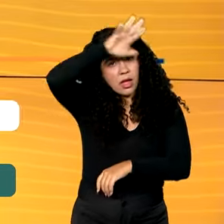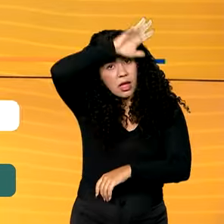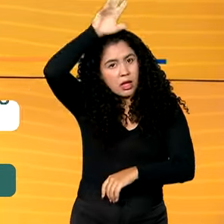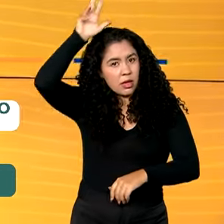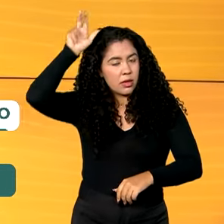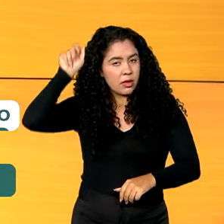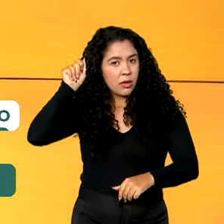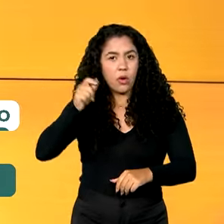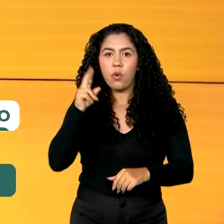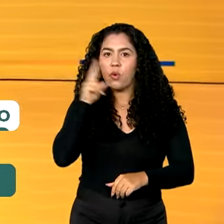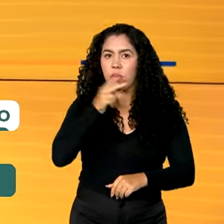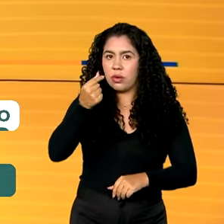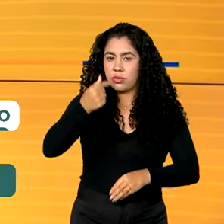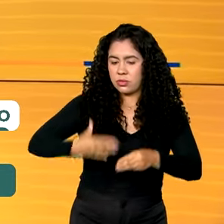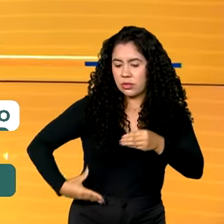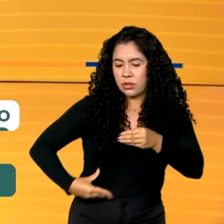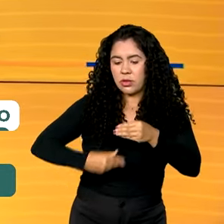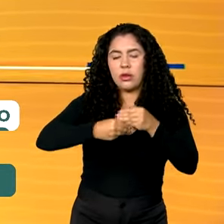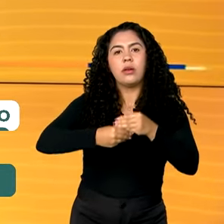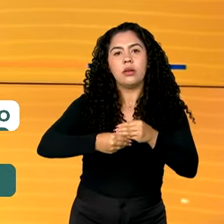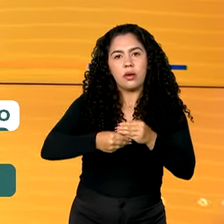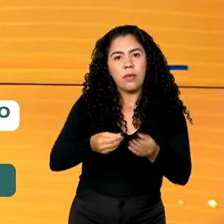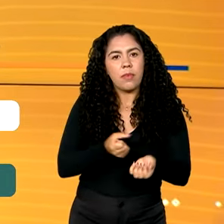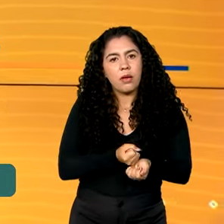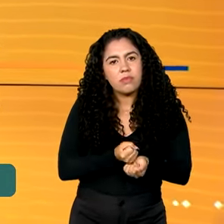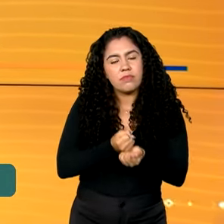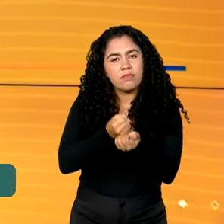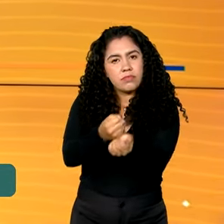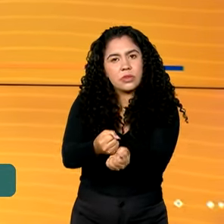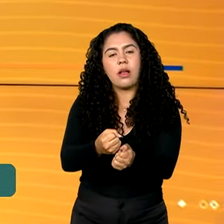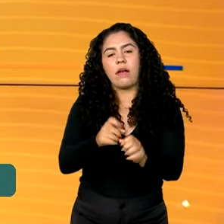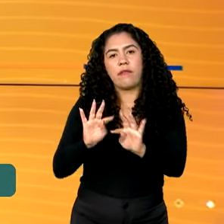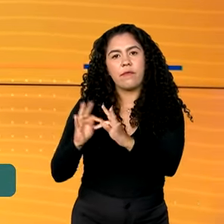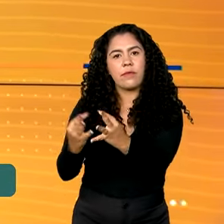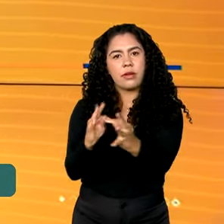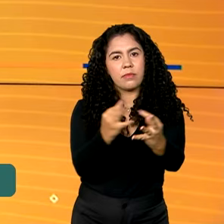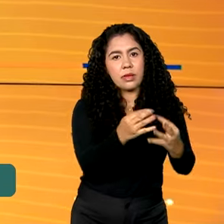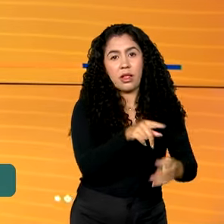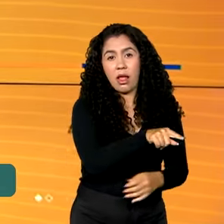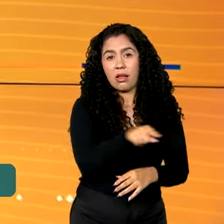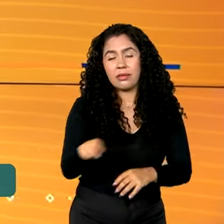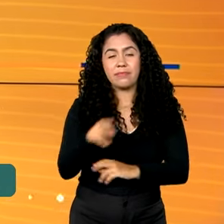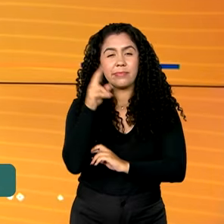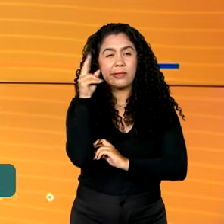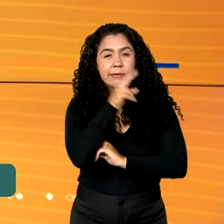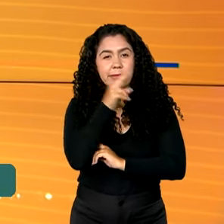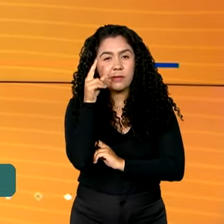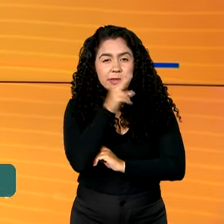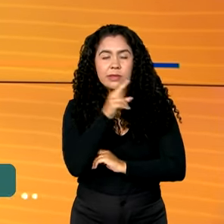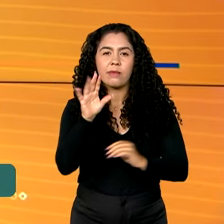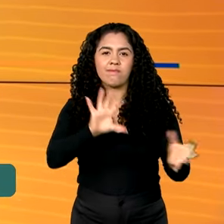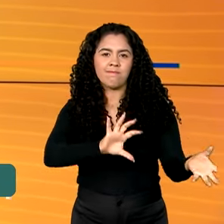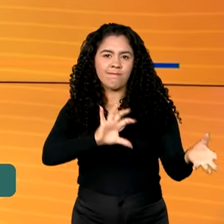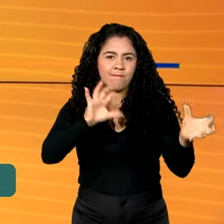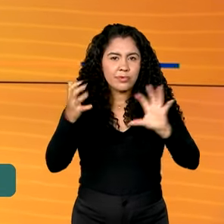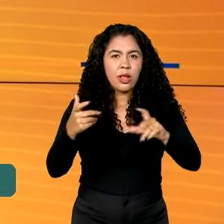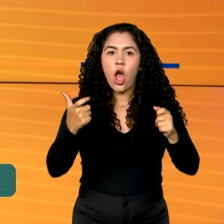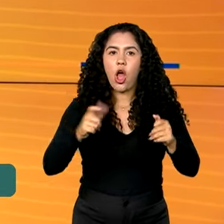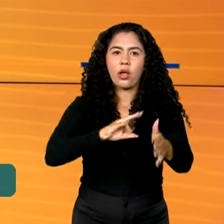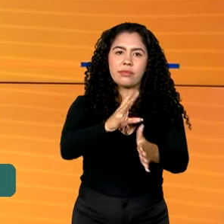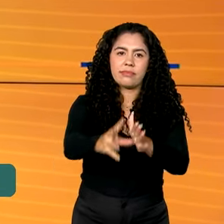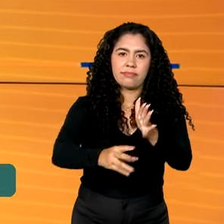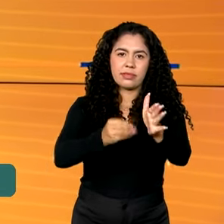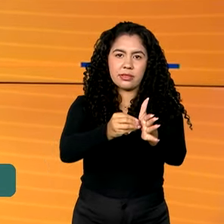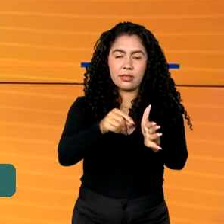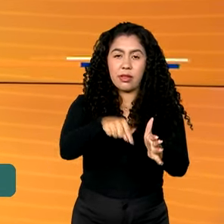extraordinário é para a distribuição de alimentos às famílias em situação de emergência ou calamidade na Amazônia Legal, que atravessa